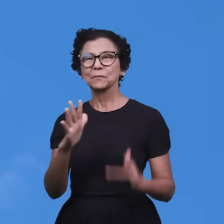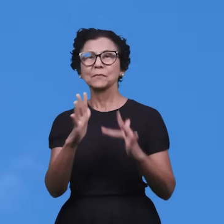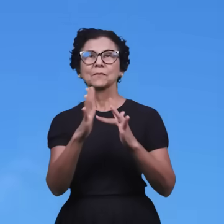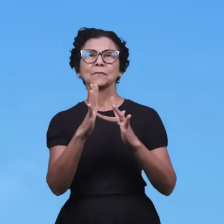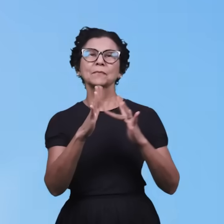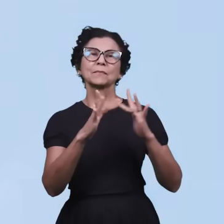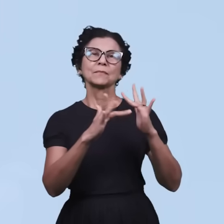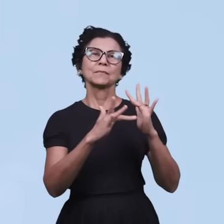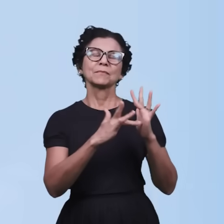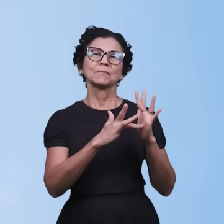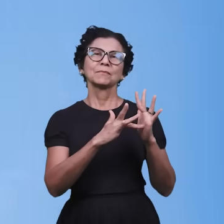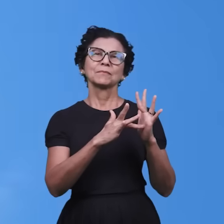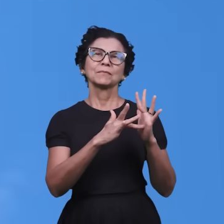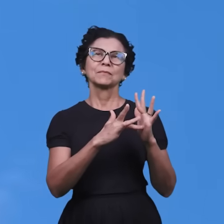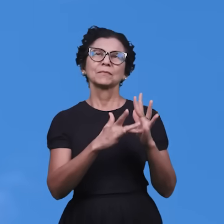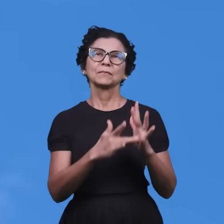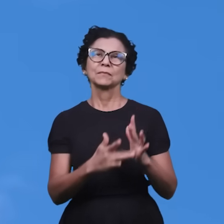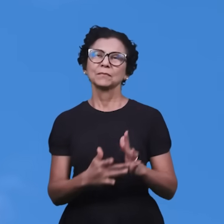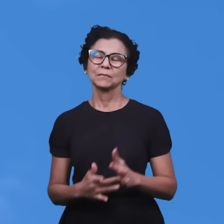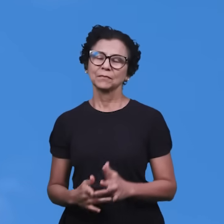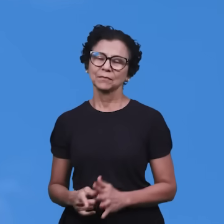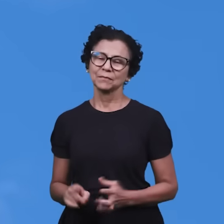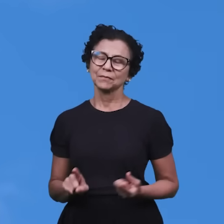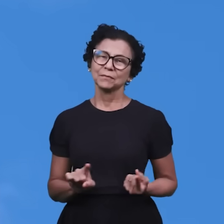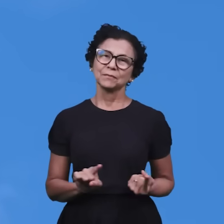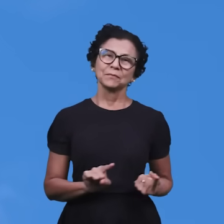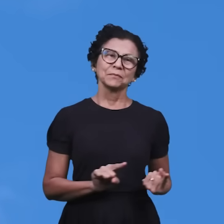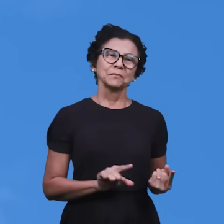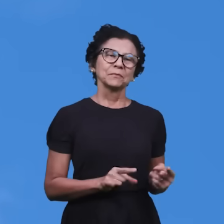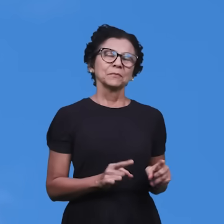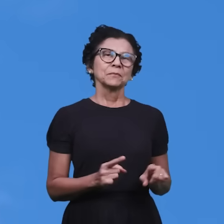mim. Jesus.